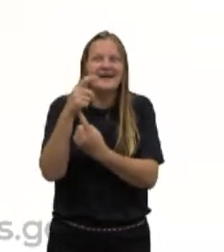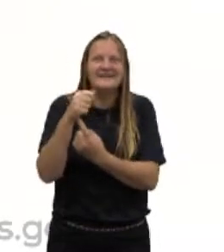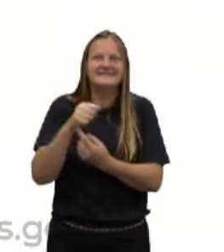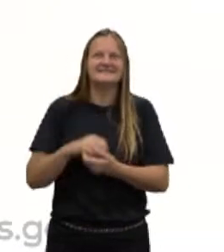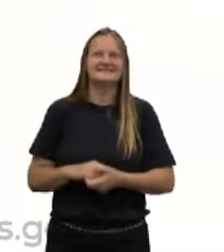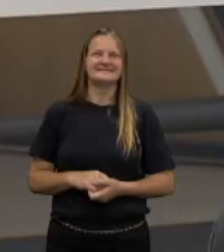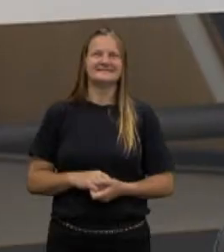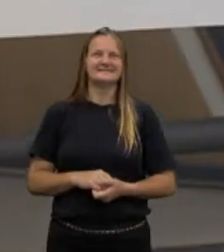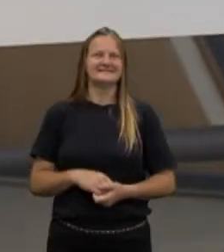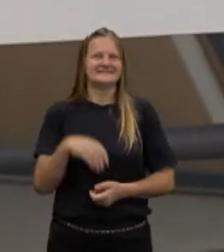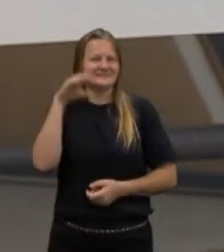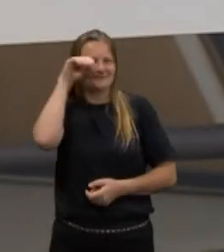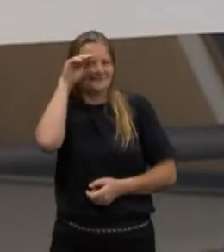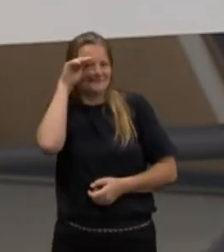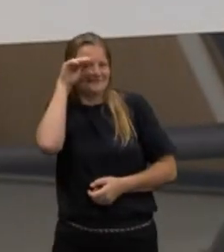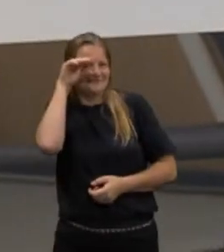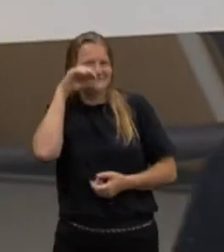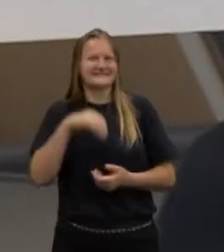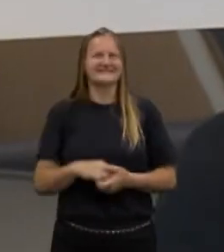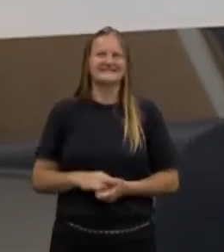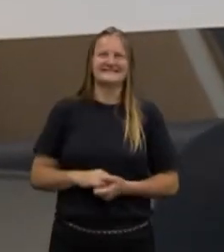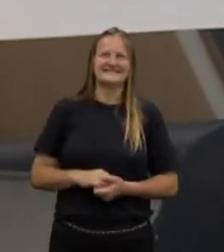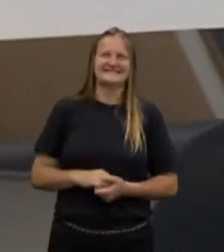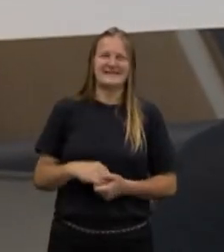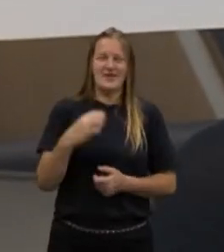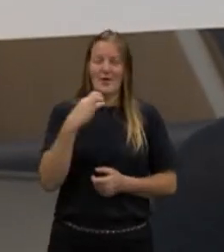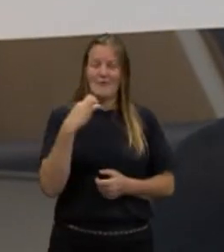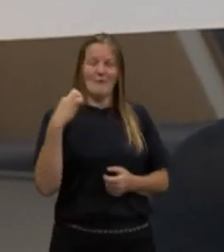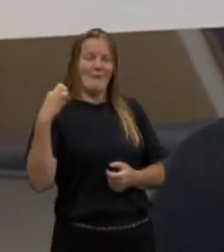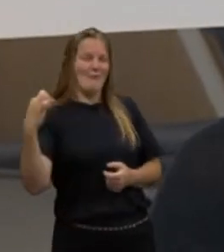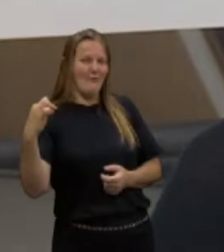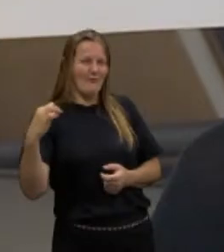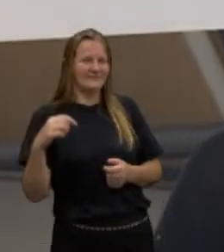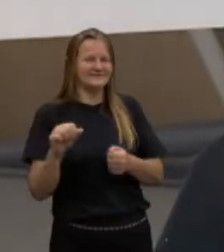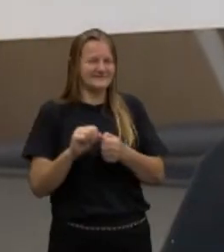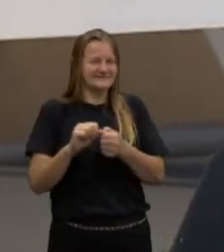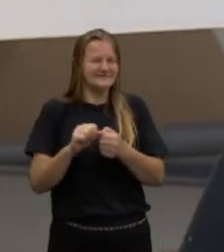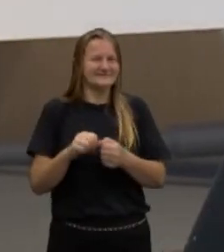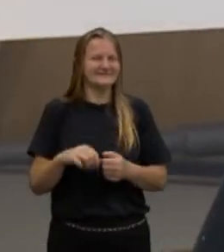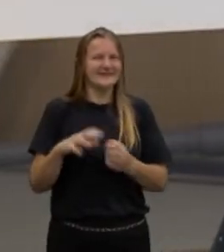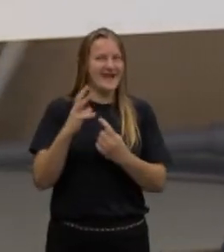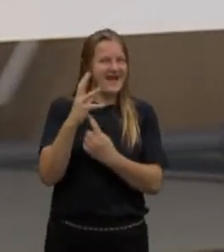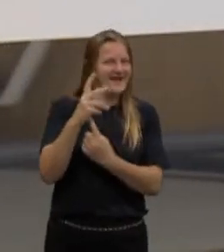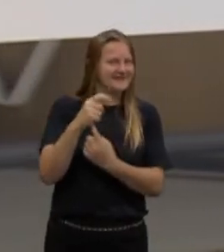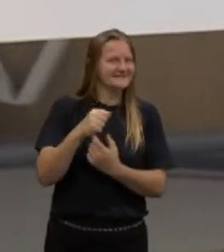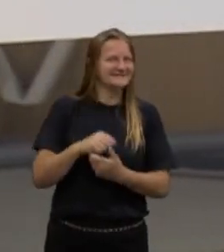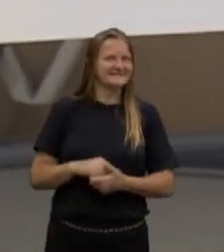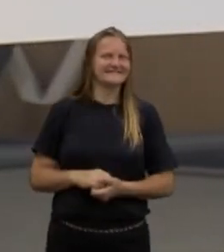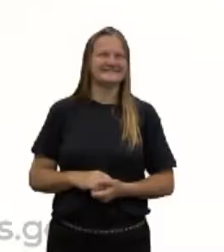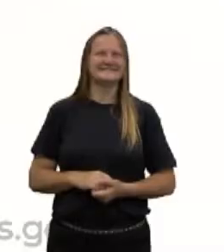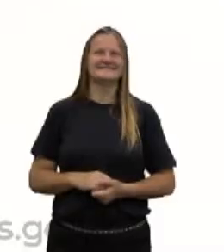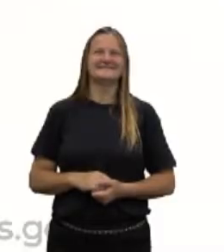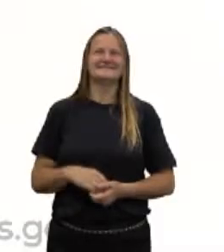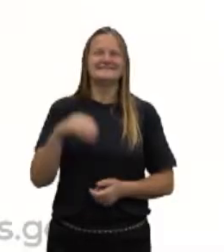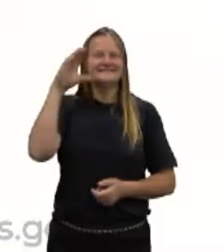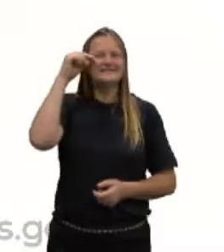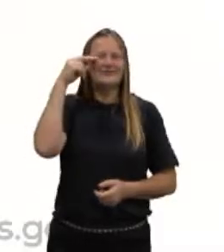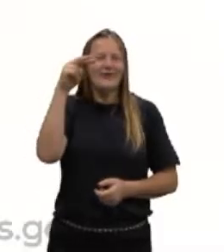é óbvio que sim. Cada um vai puxar a brasa para o seu assado. Mas é óbvio. Olha